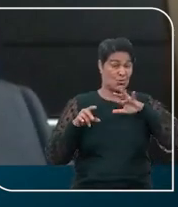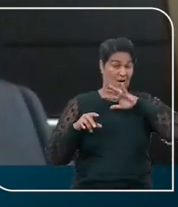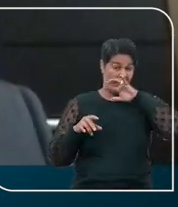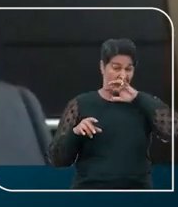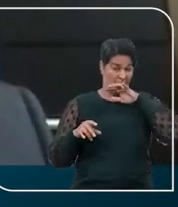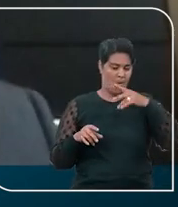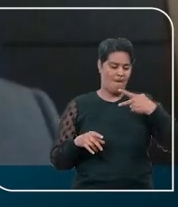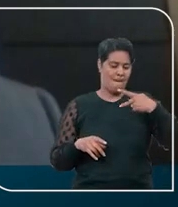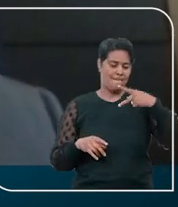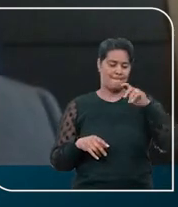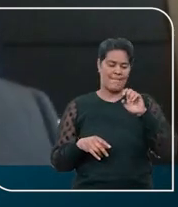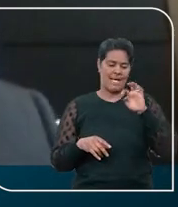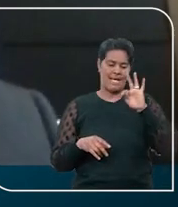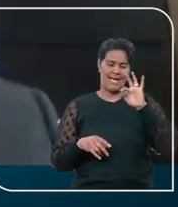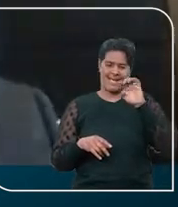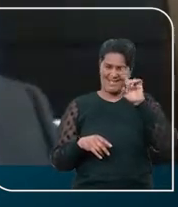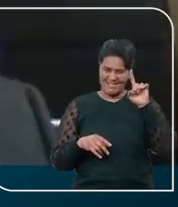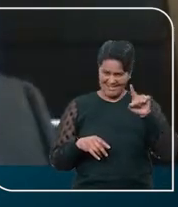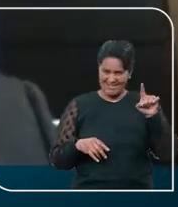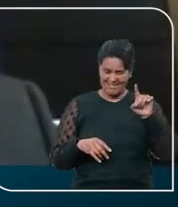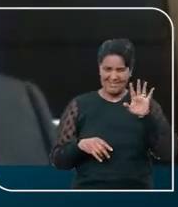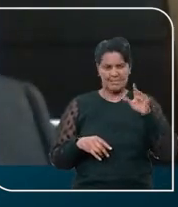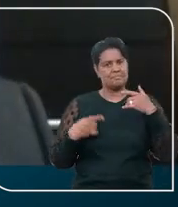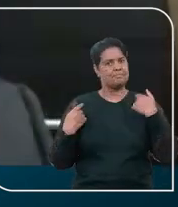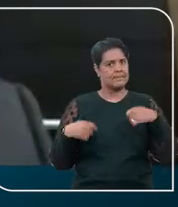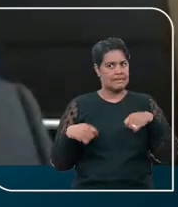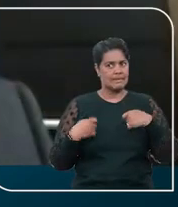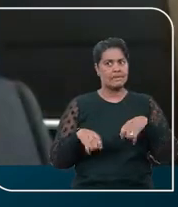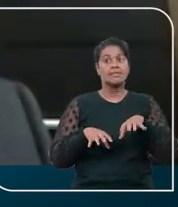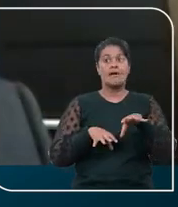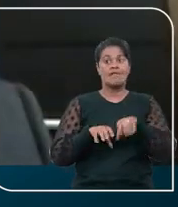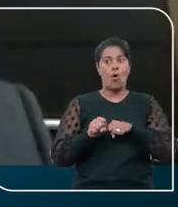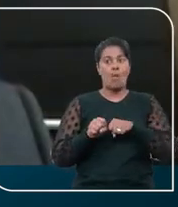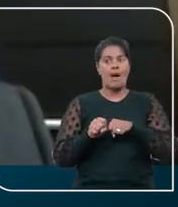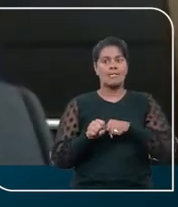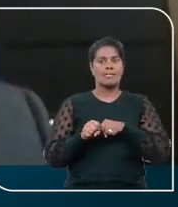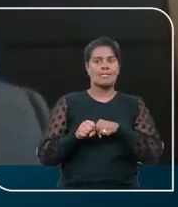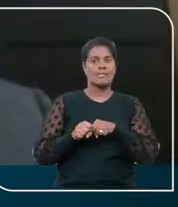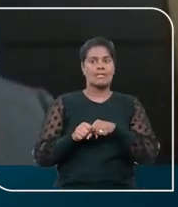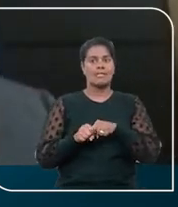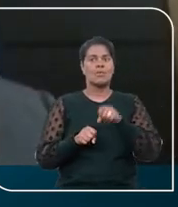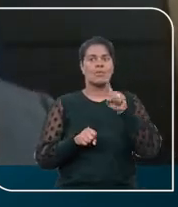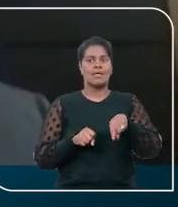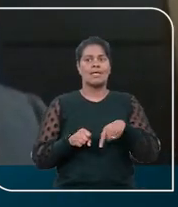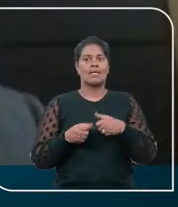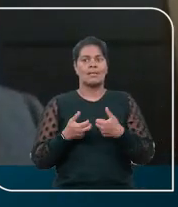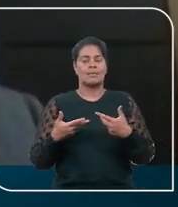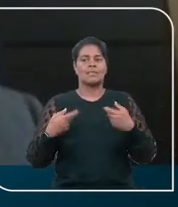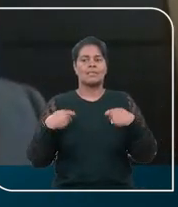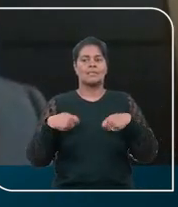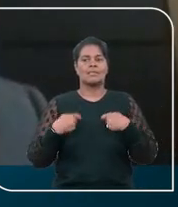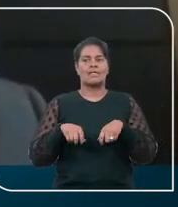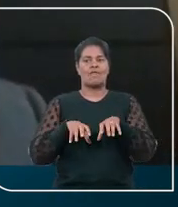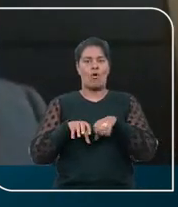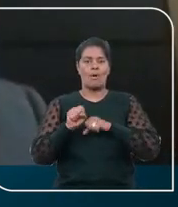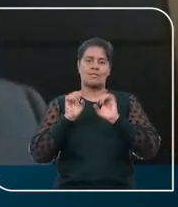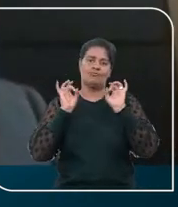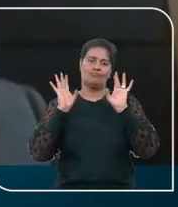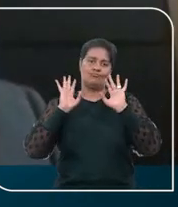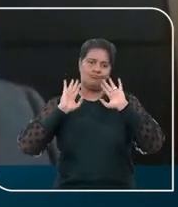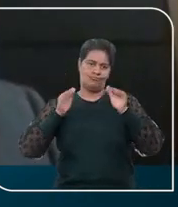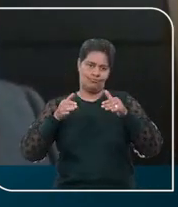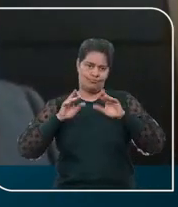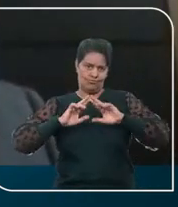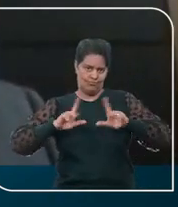que na faculdade nós mal estudamos direito imobiliário, que dirá chamado direito condominial.